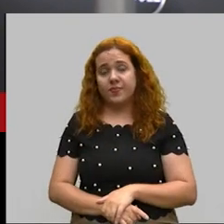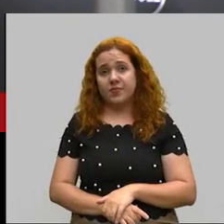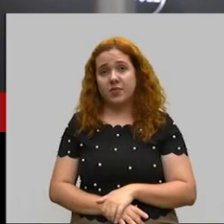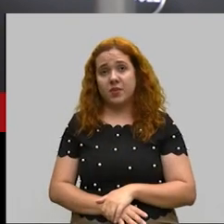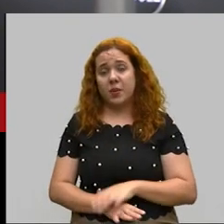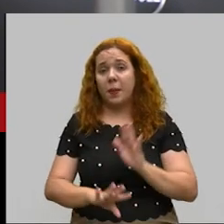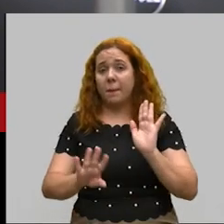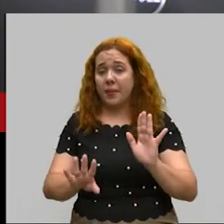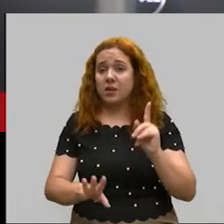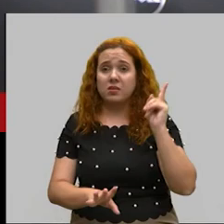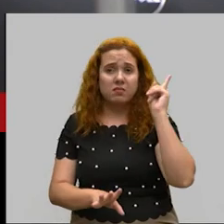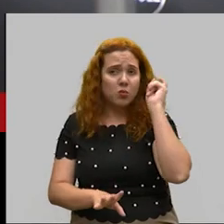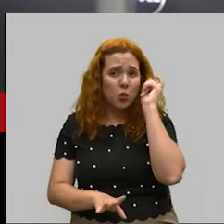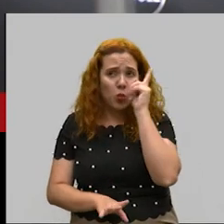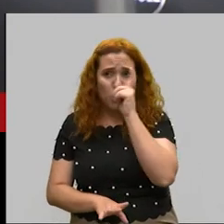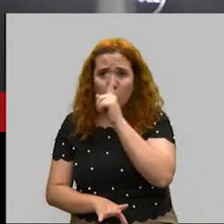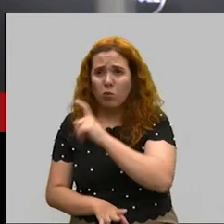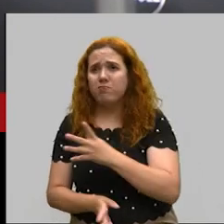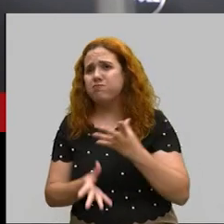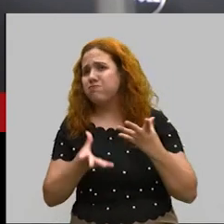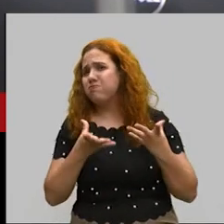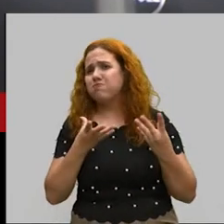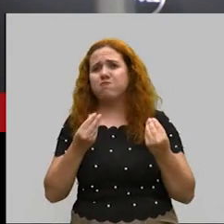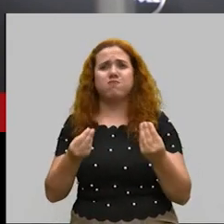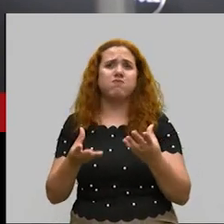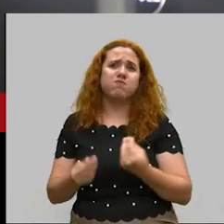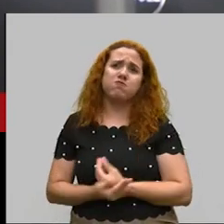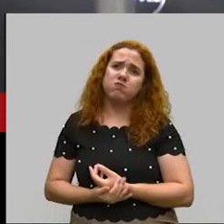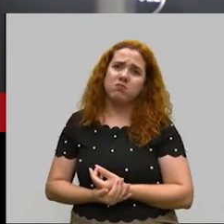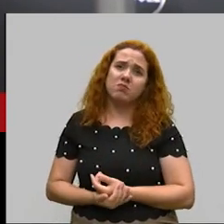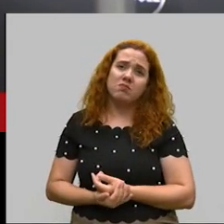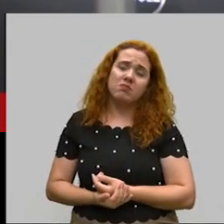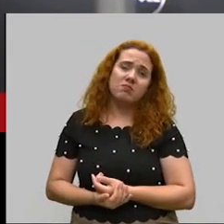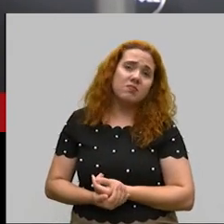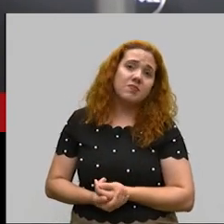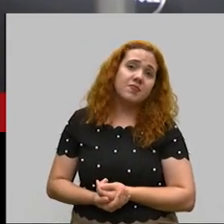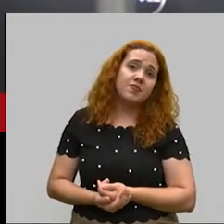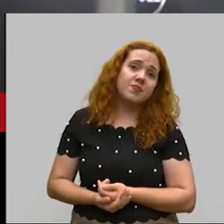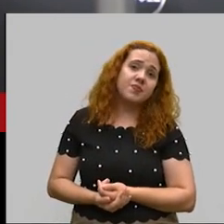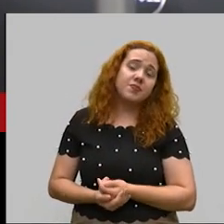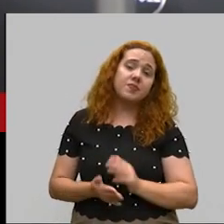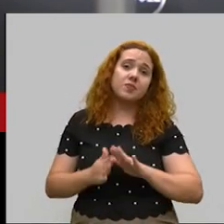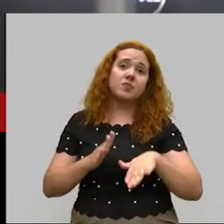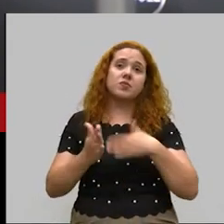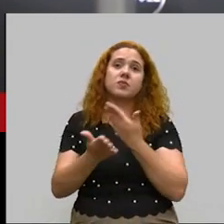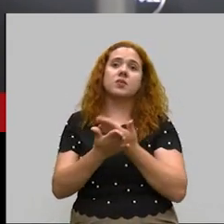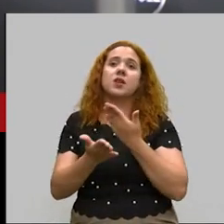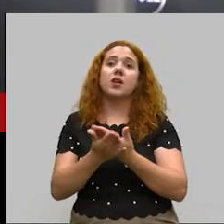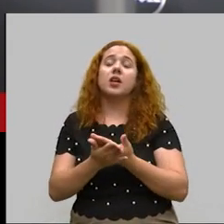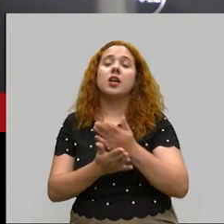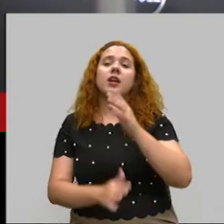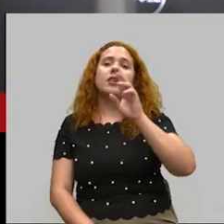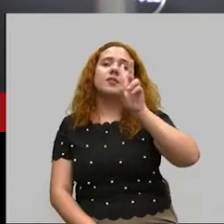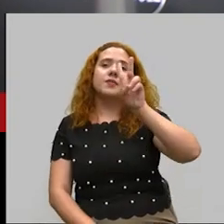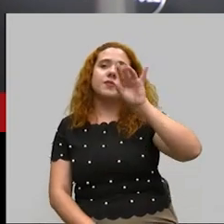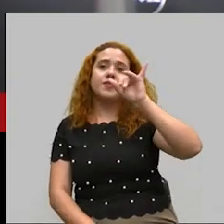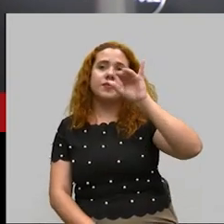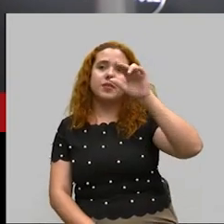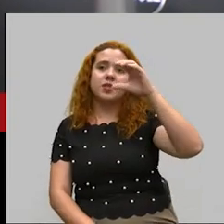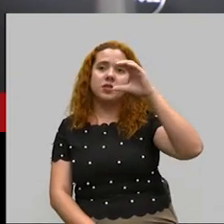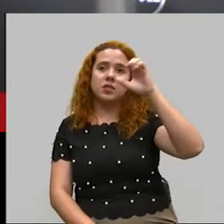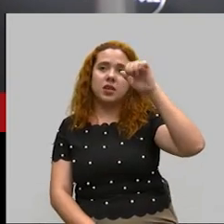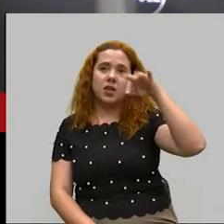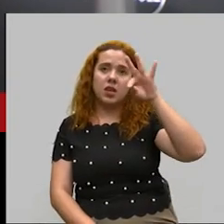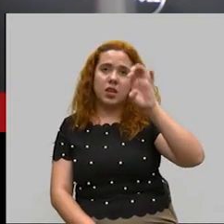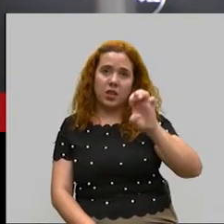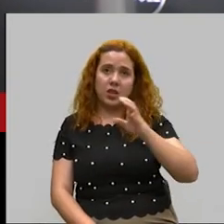surgiu agora em set é que e a Escola Estadual Vicente José Soares que fica no